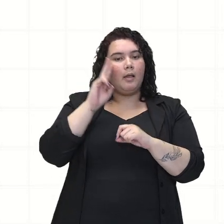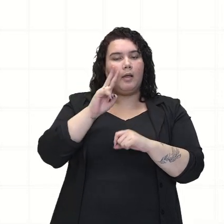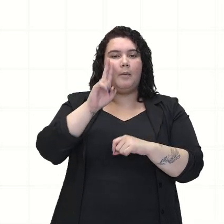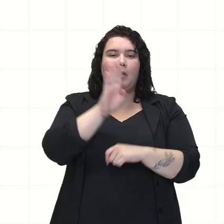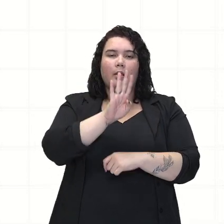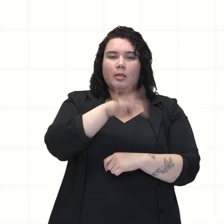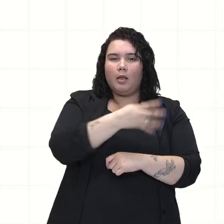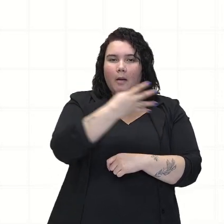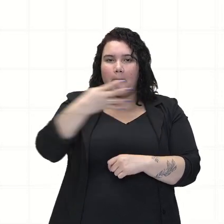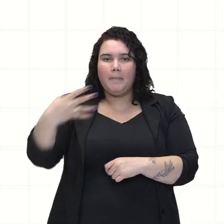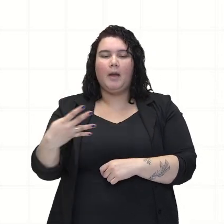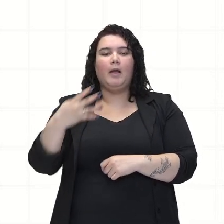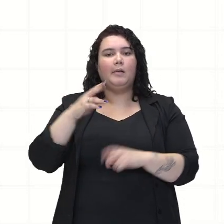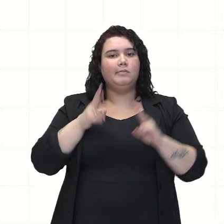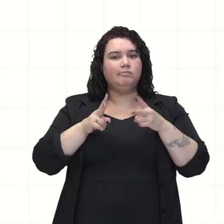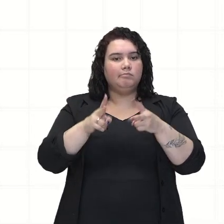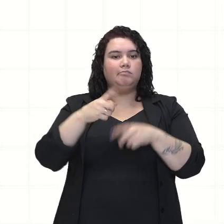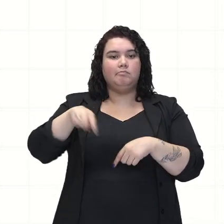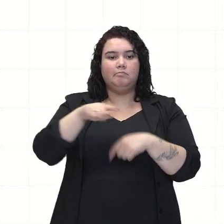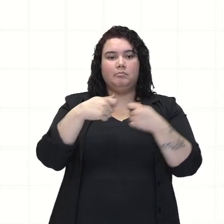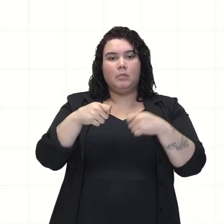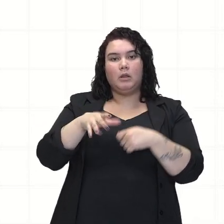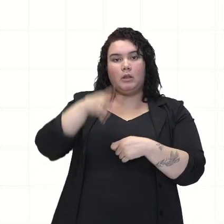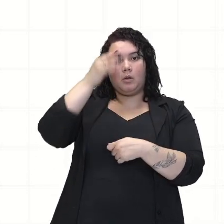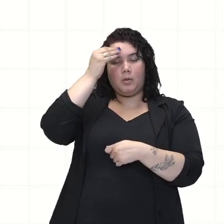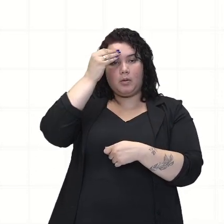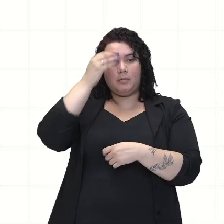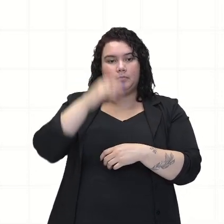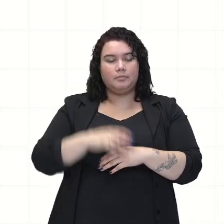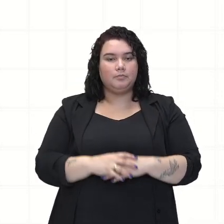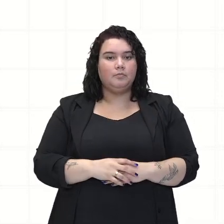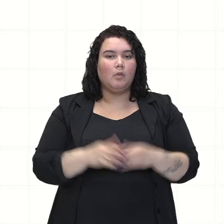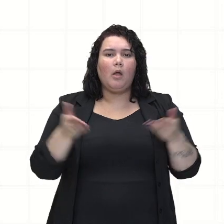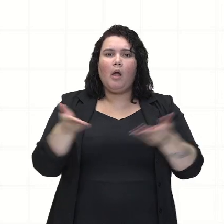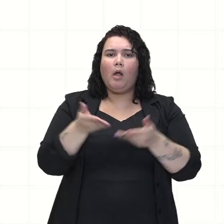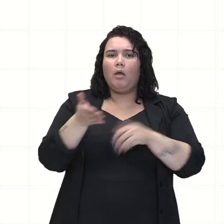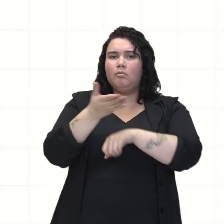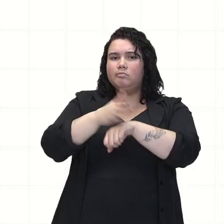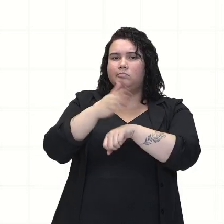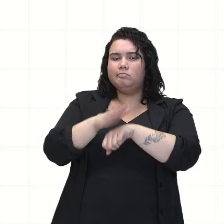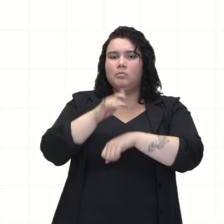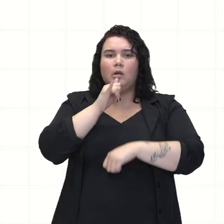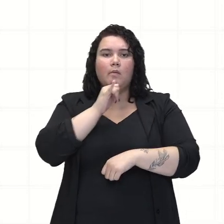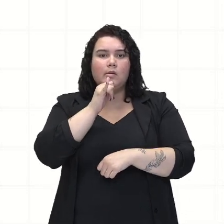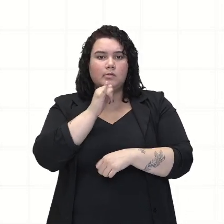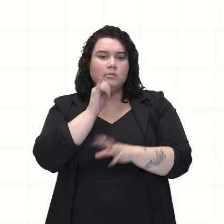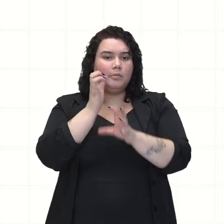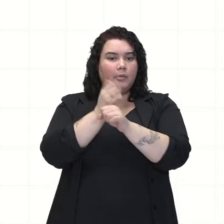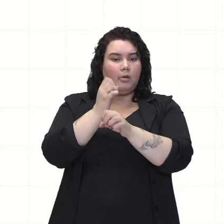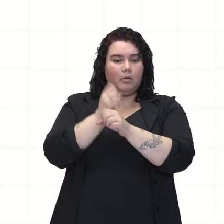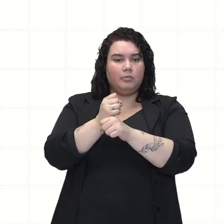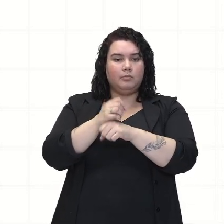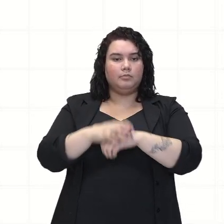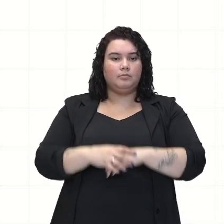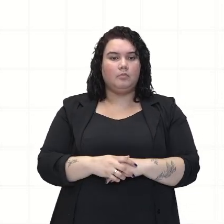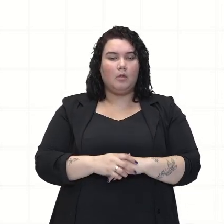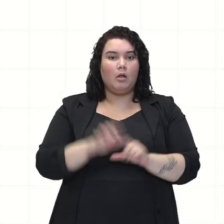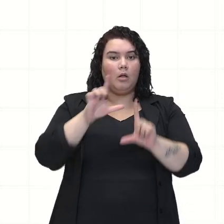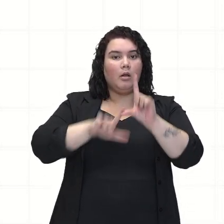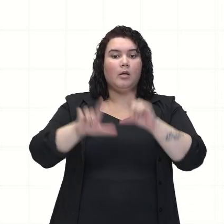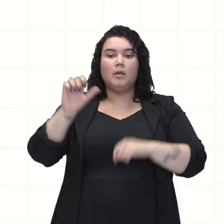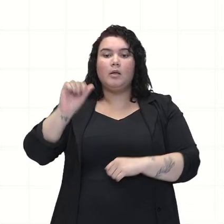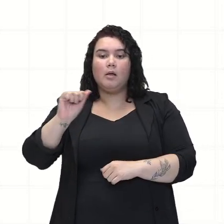nossa tabelinha, tá? E aí vamos aqui, então, calcular alguns exemplos. Ó. Na letra